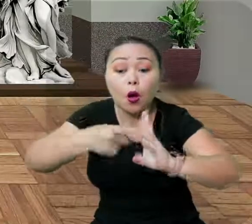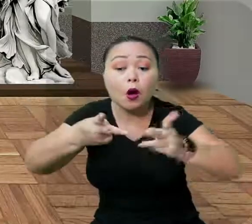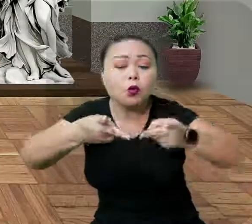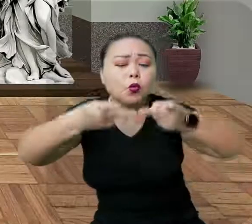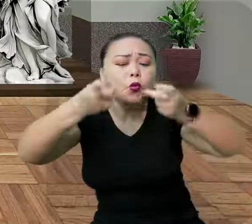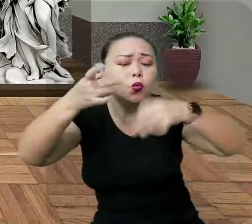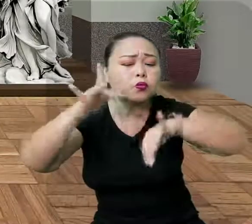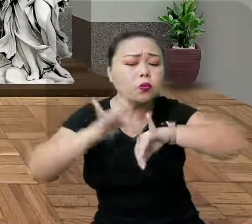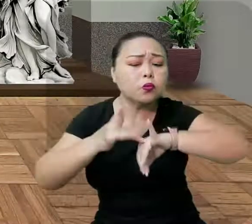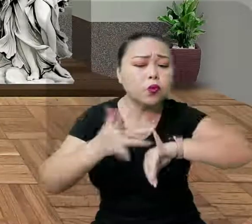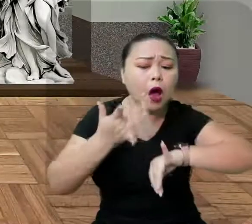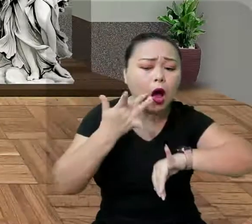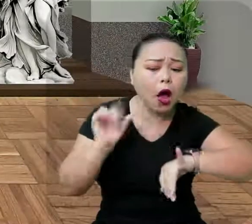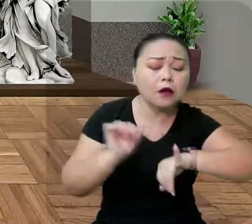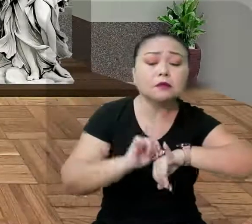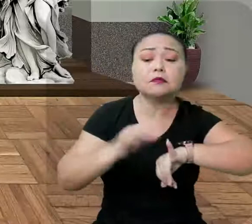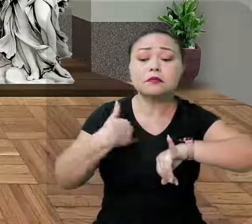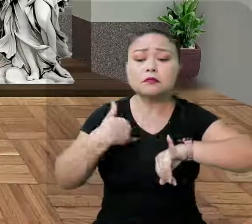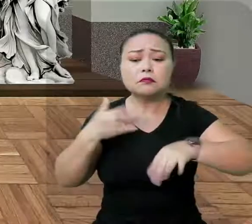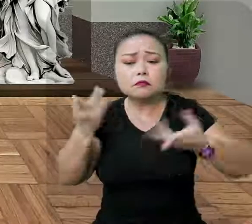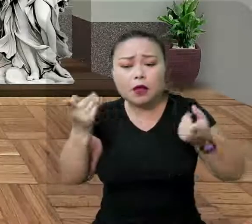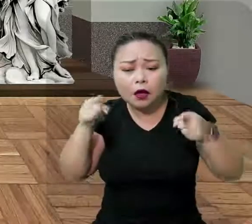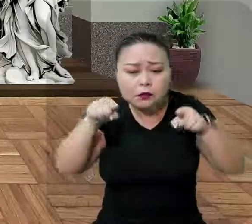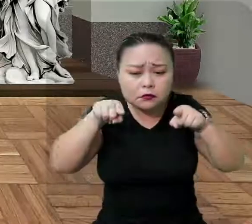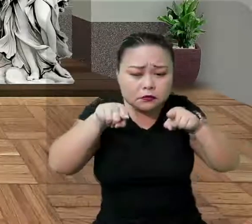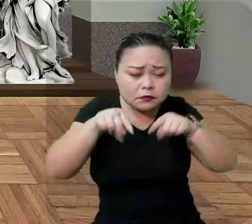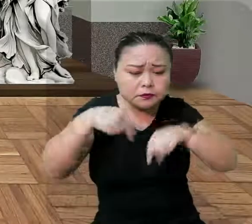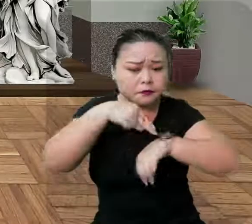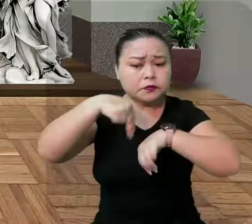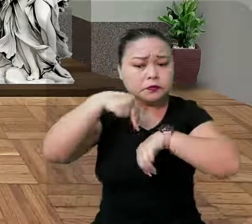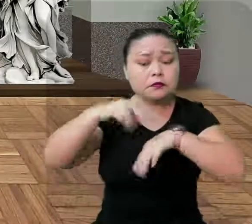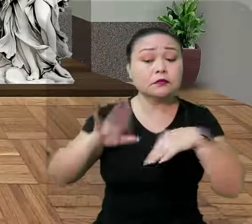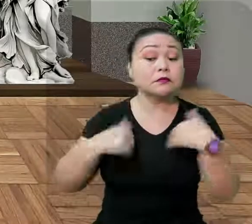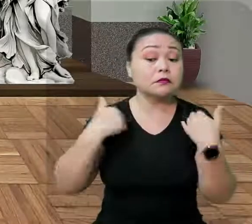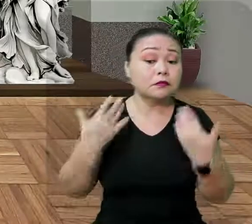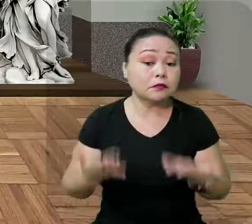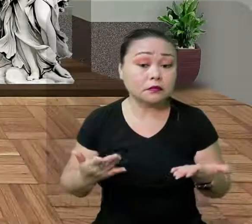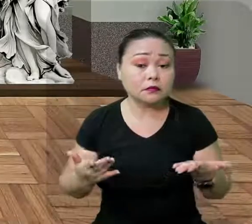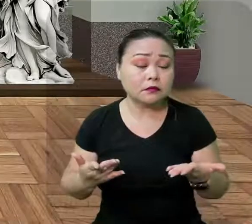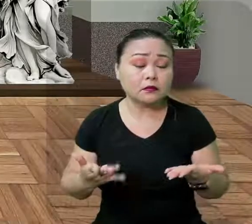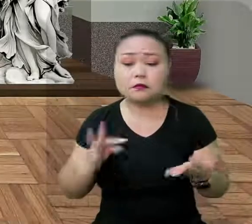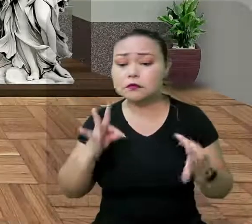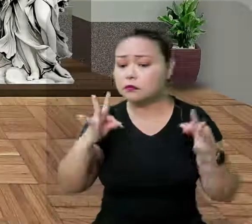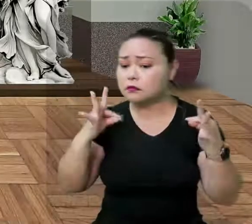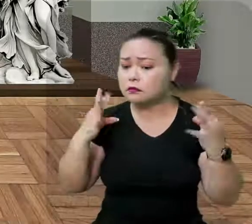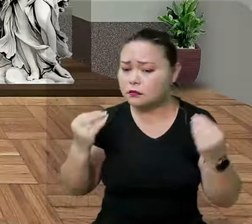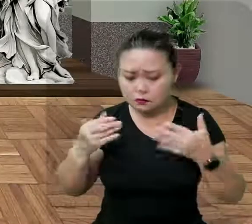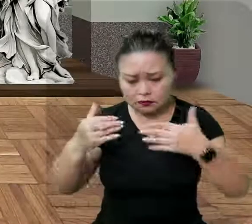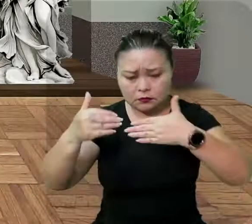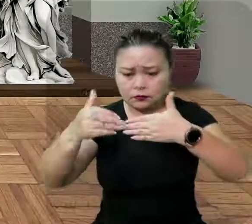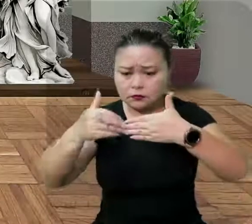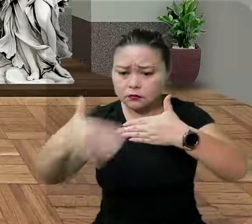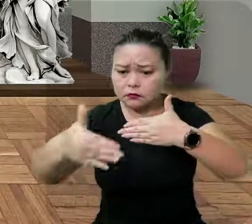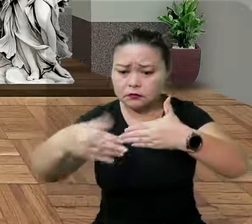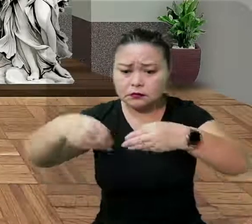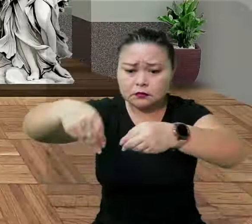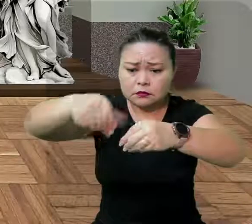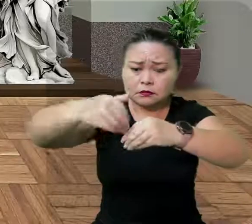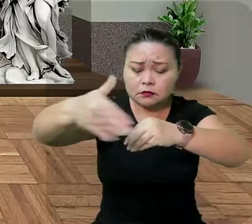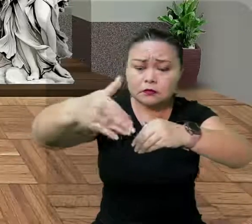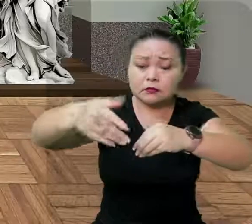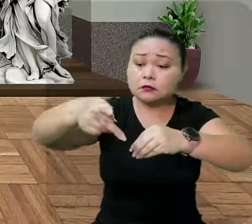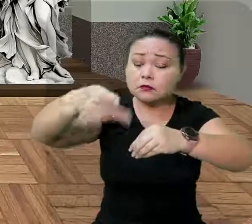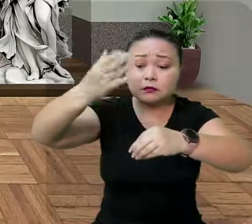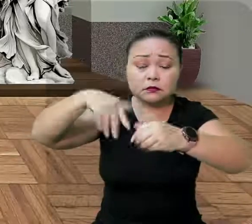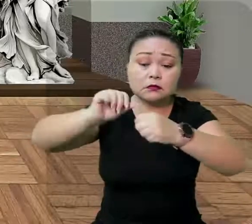ouro então era necessário aparelhar a nossa nação por isso aqui toda nossa Fronteira lá